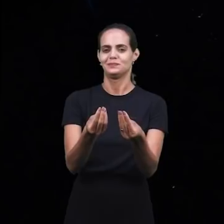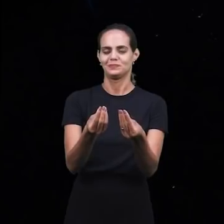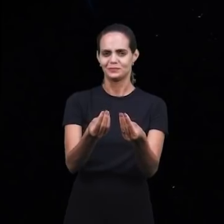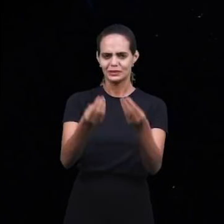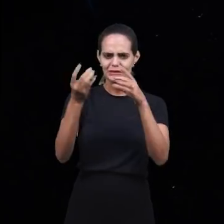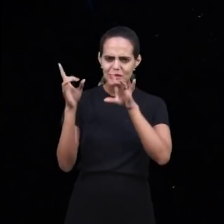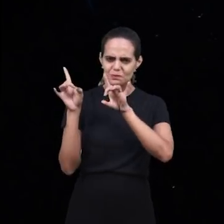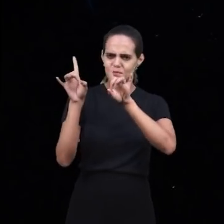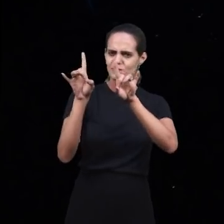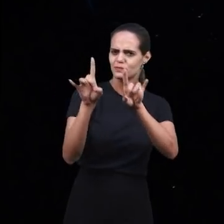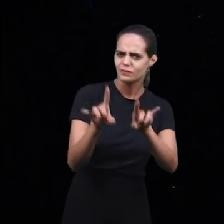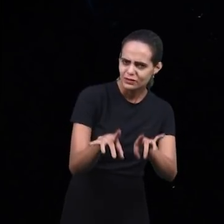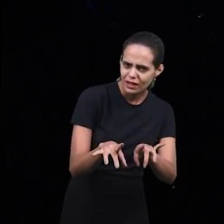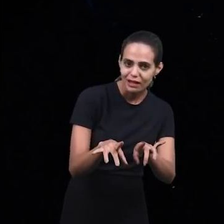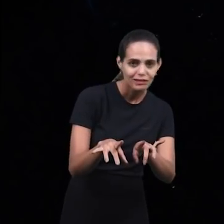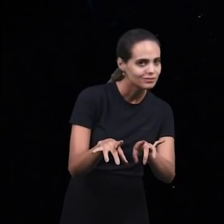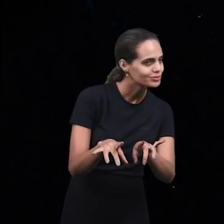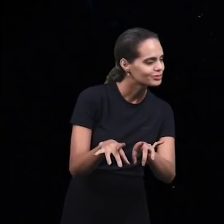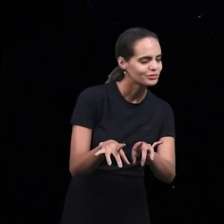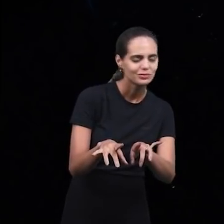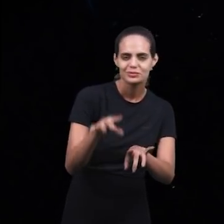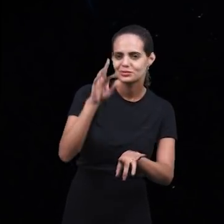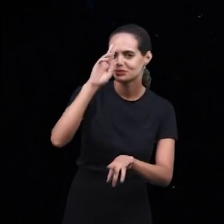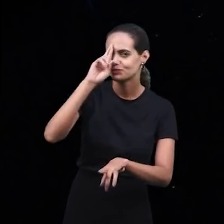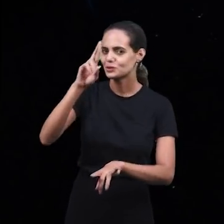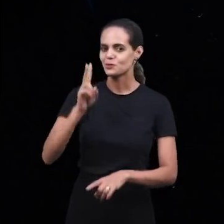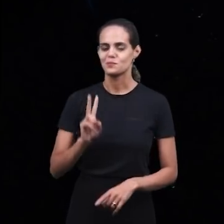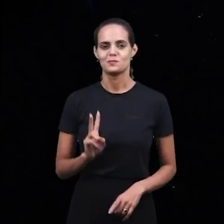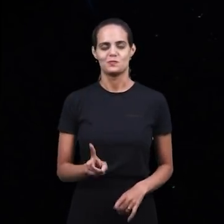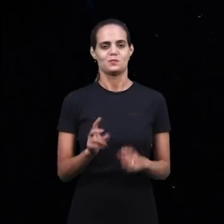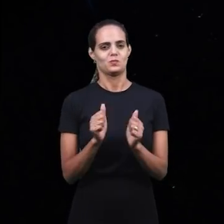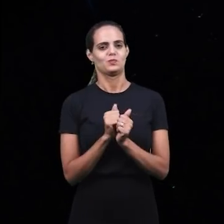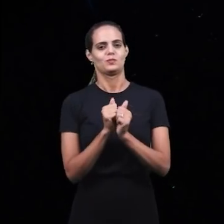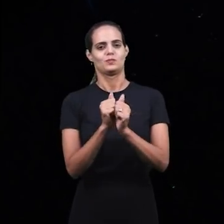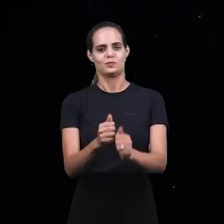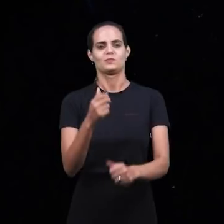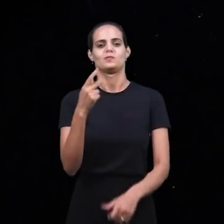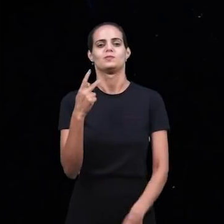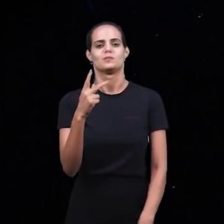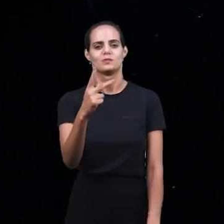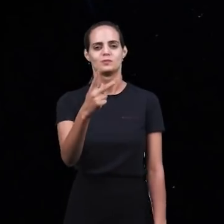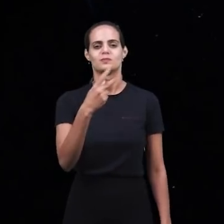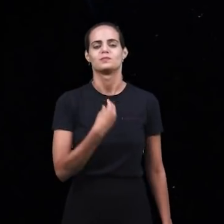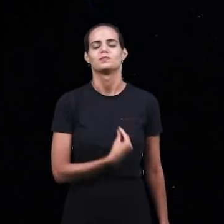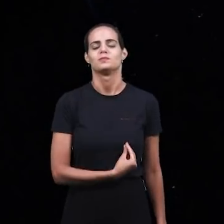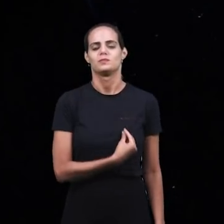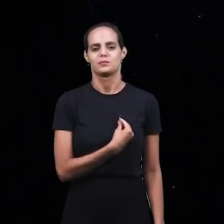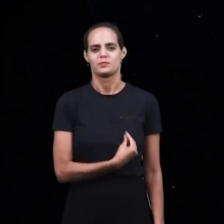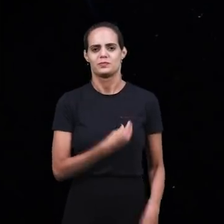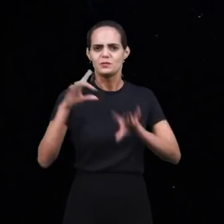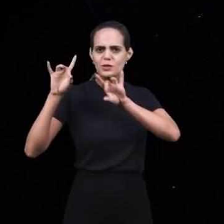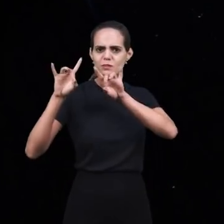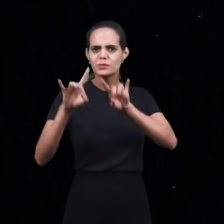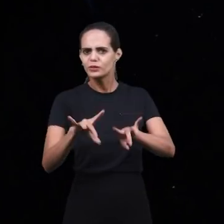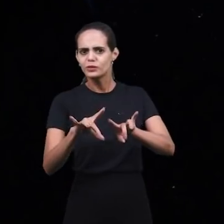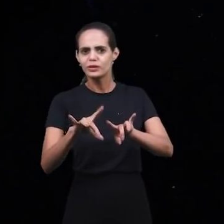dou, não te deixarei, diz o Senhor. Não te